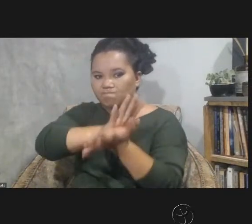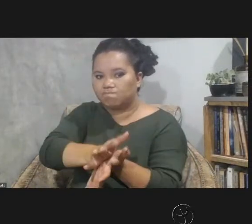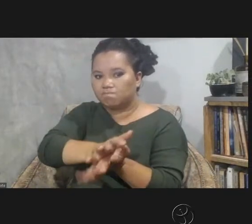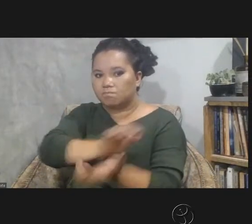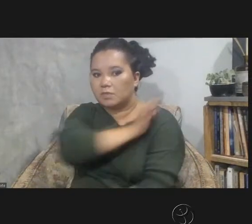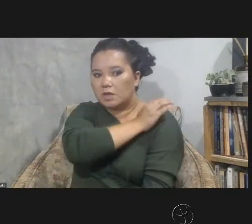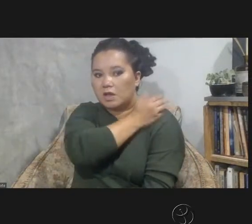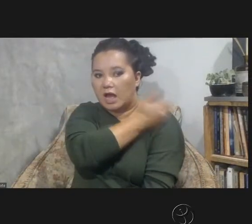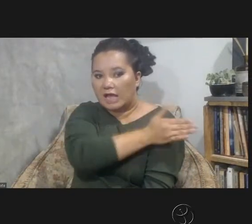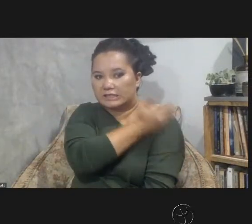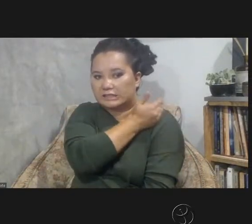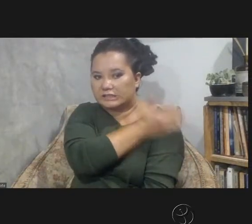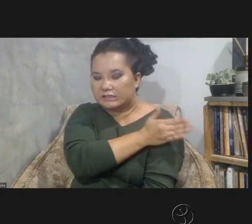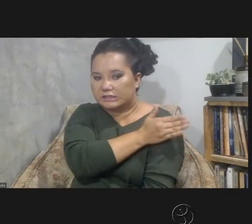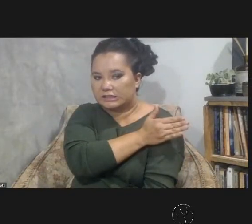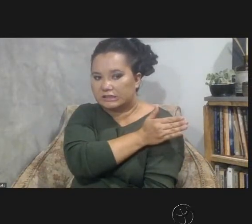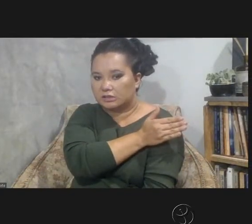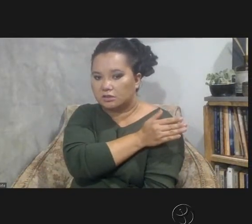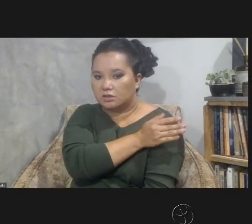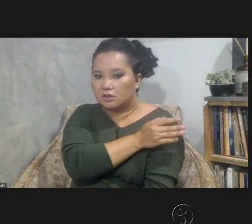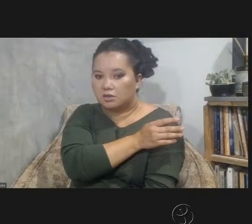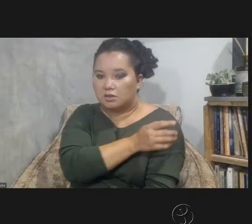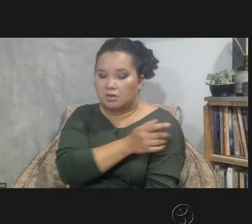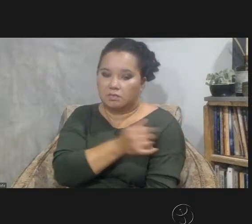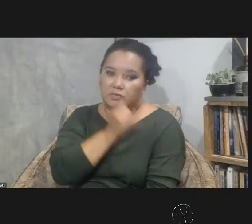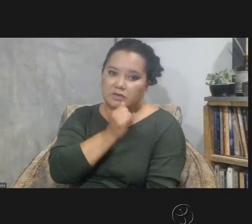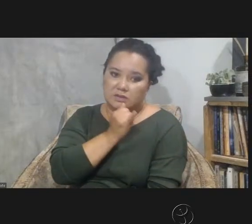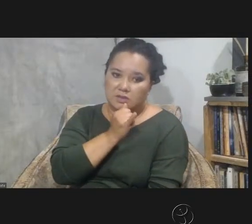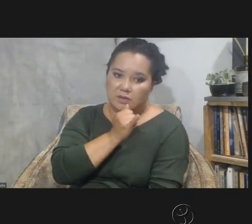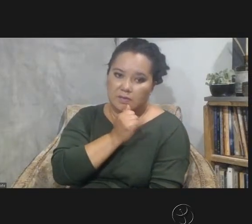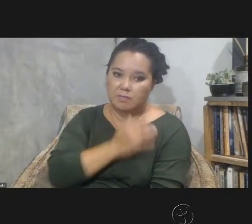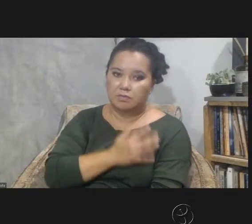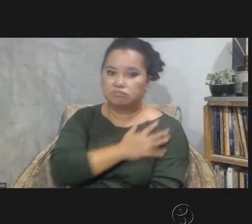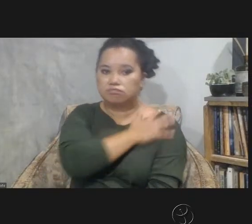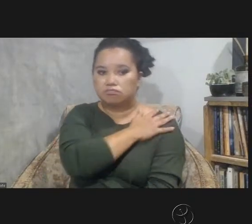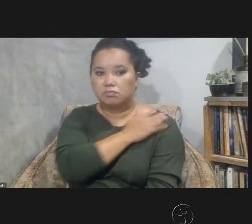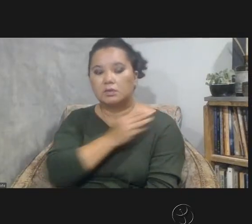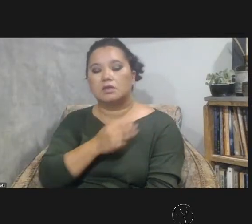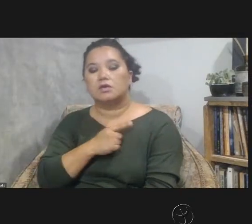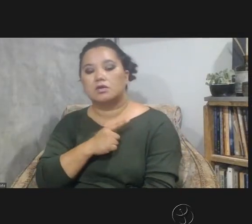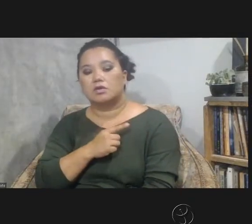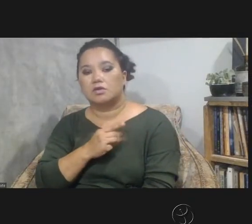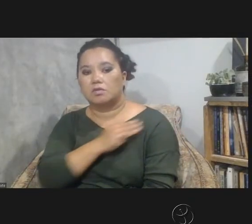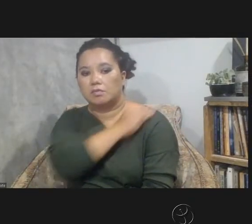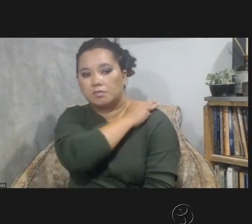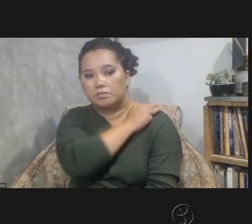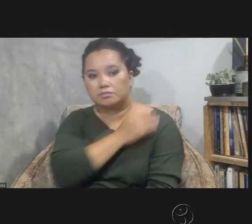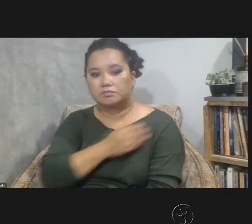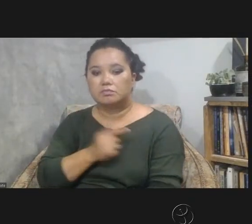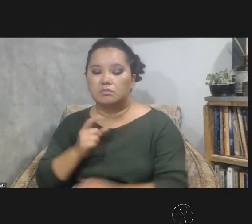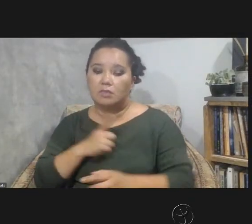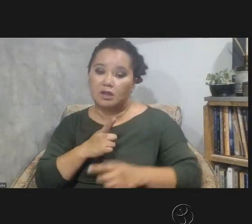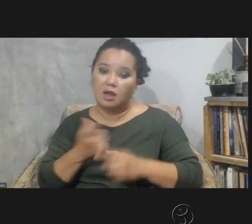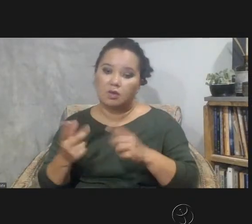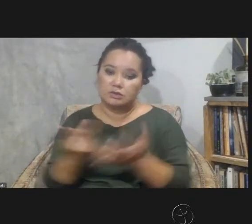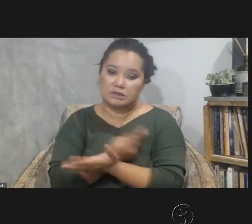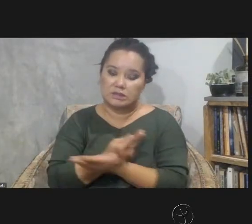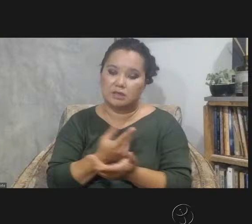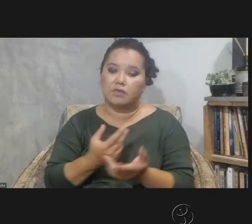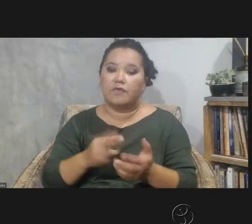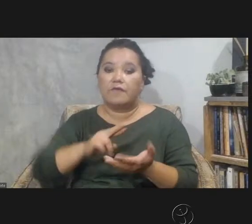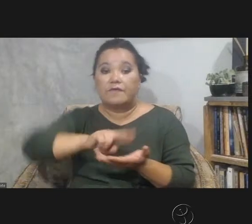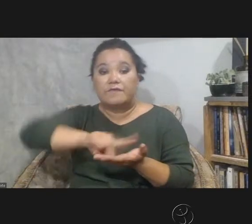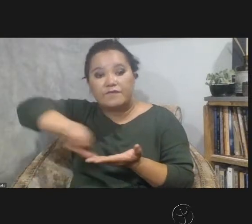deixava de fora as Forças Armadas, os veteranos. Então, financiamento para as faculdades e universidades foi